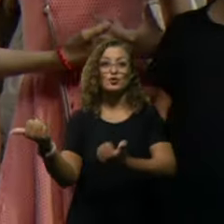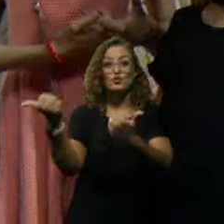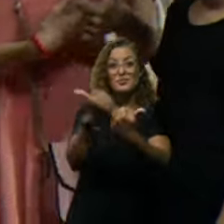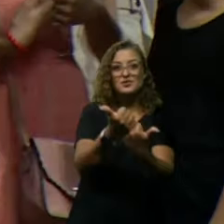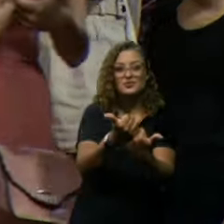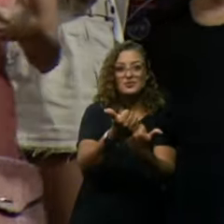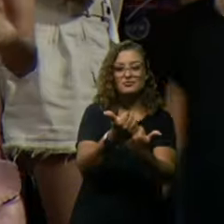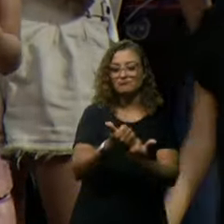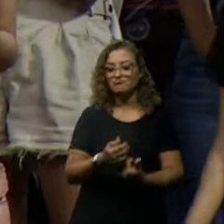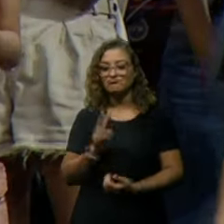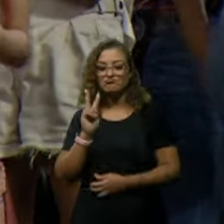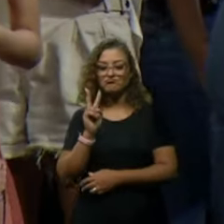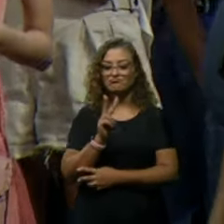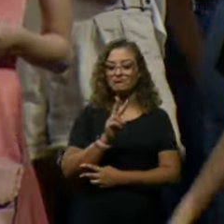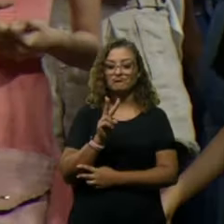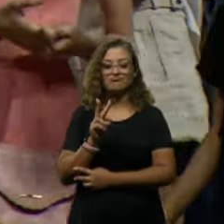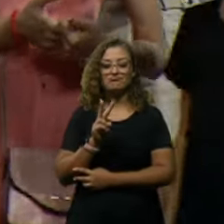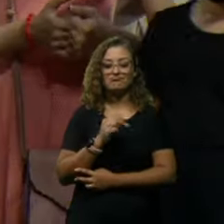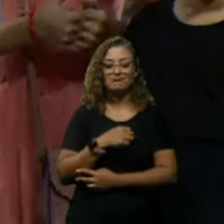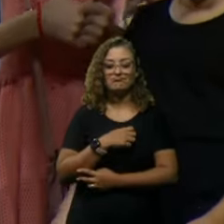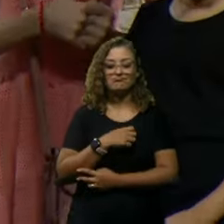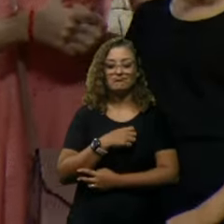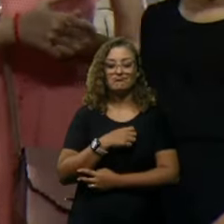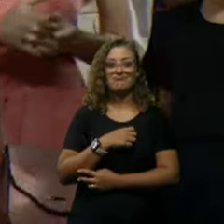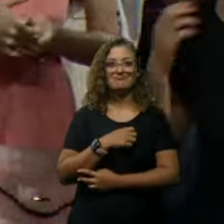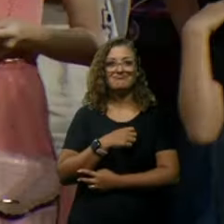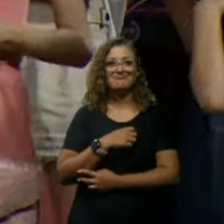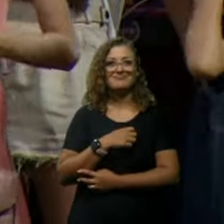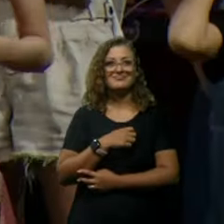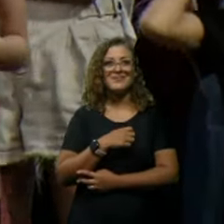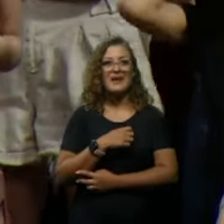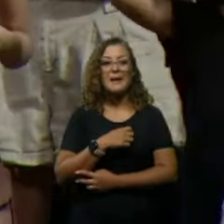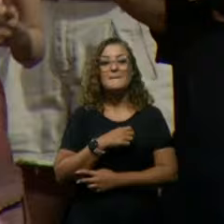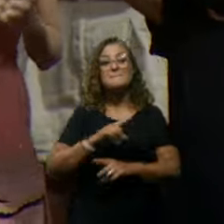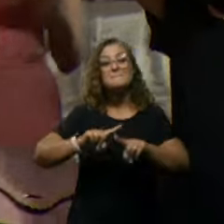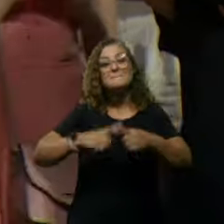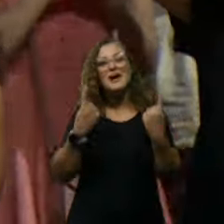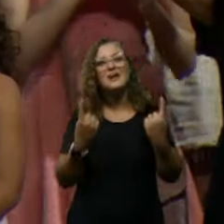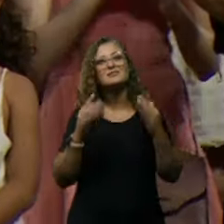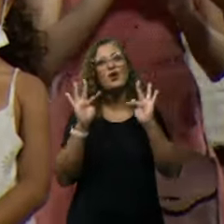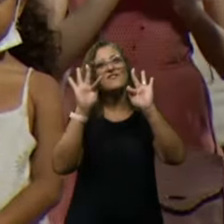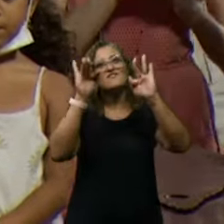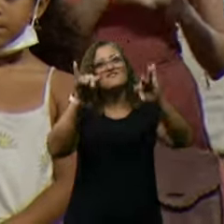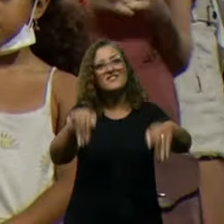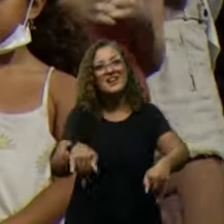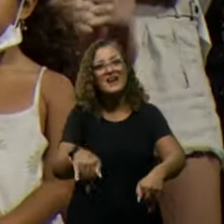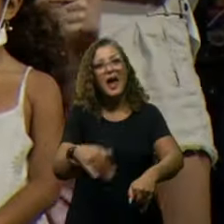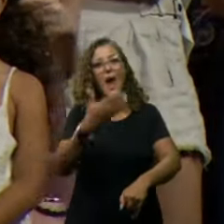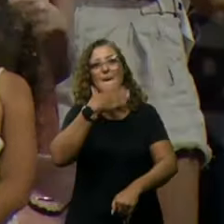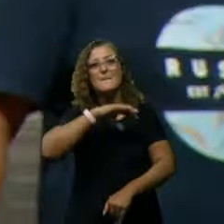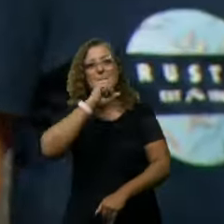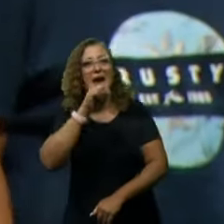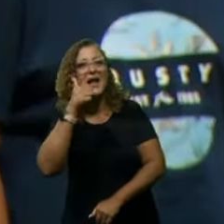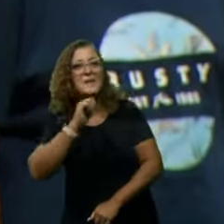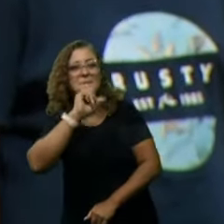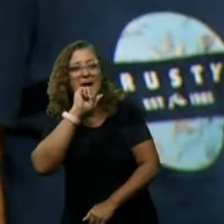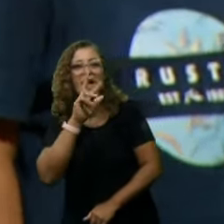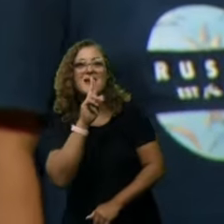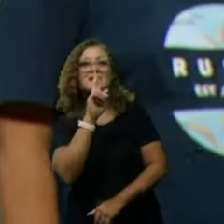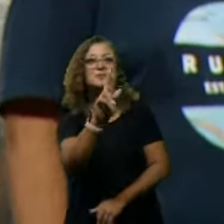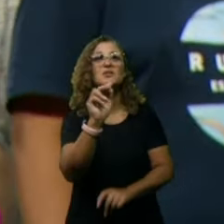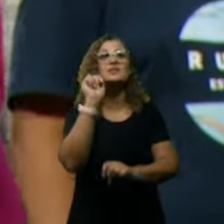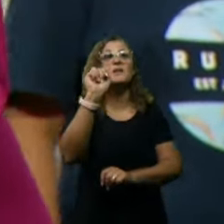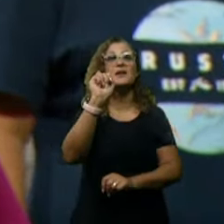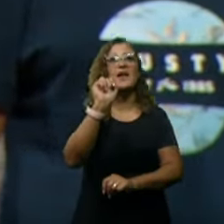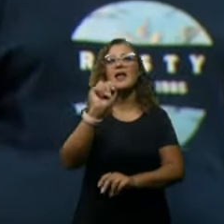olha dependendo do que ele quebrou outro mas no final meu irmão você é pai e mãe a resposta vai ser